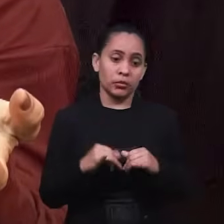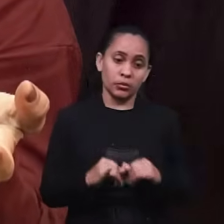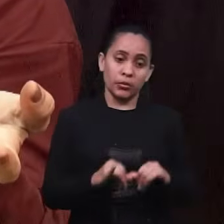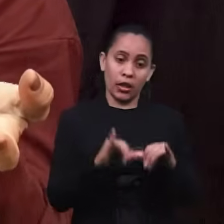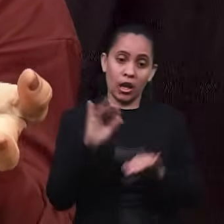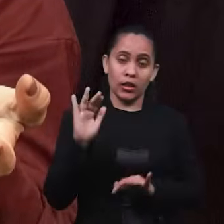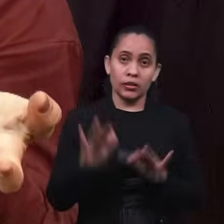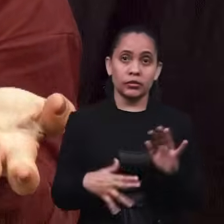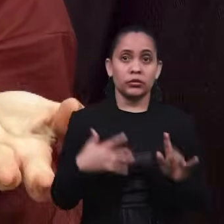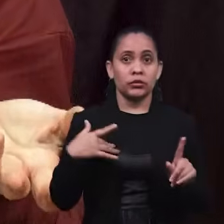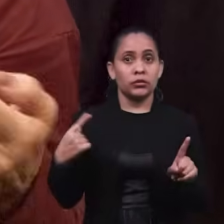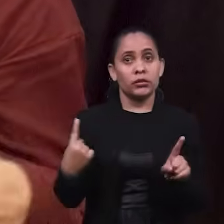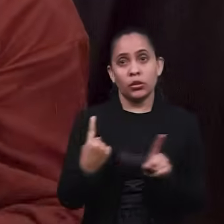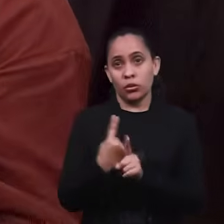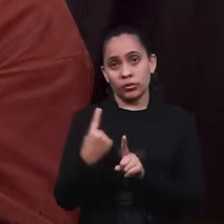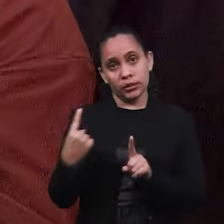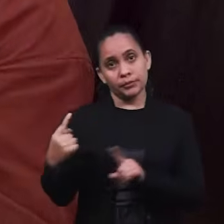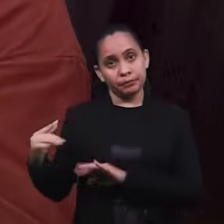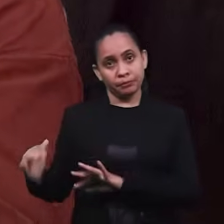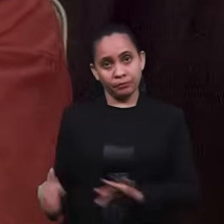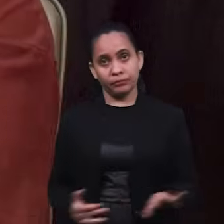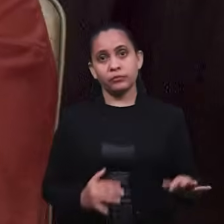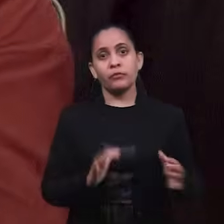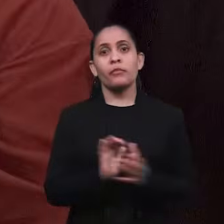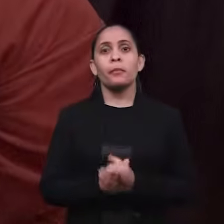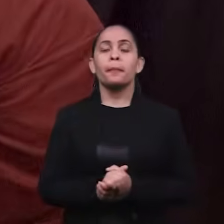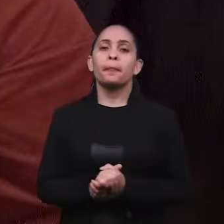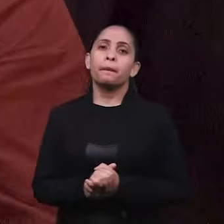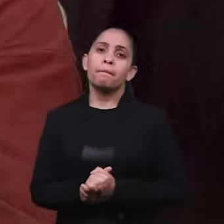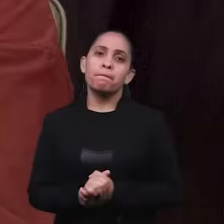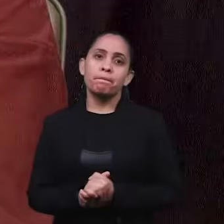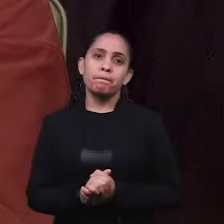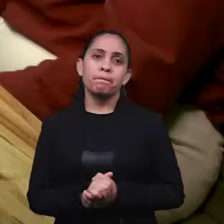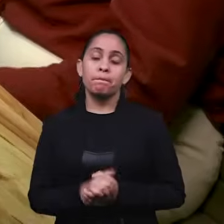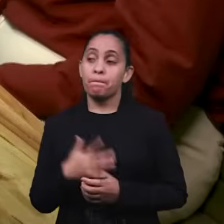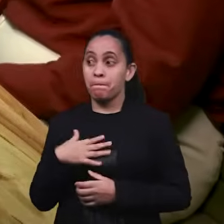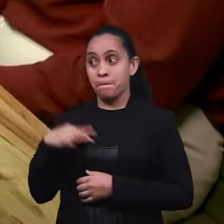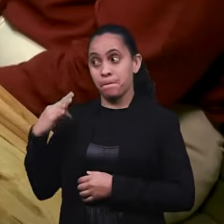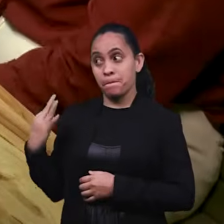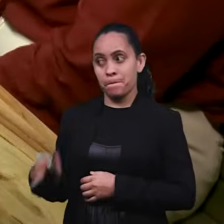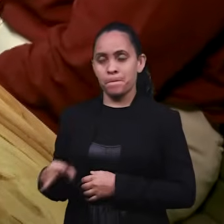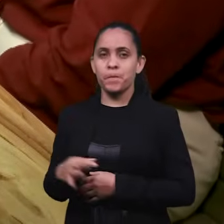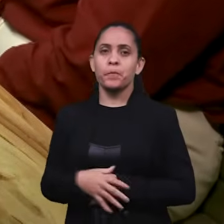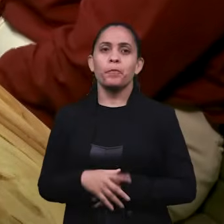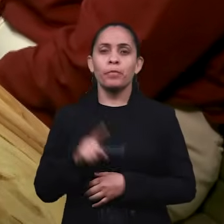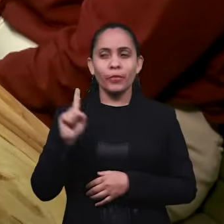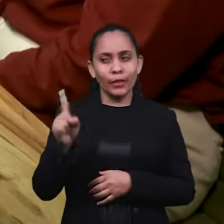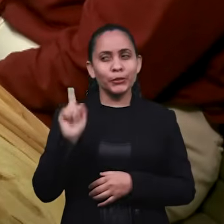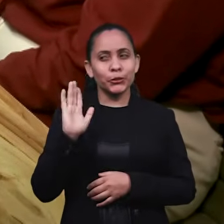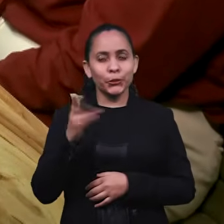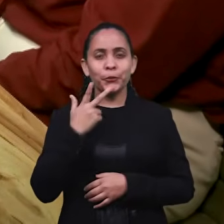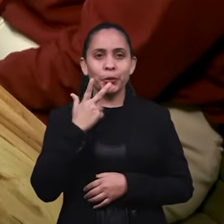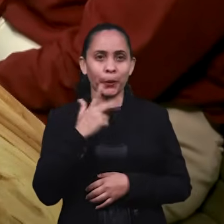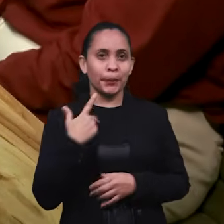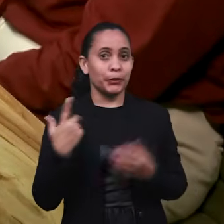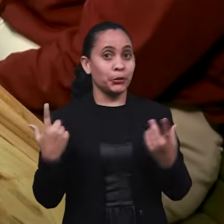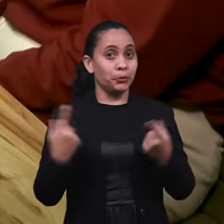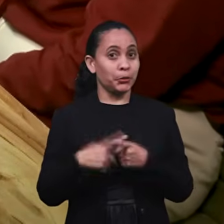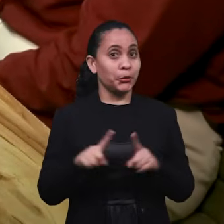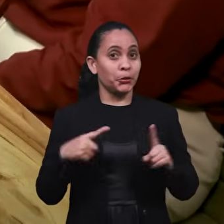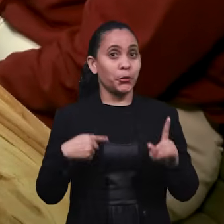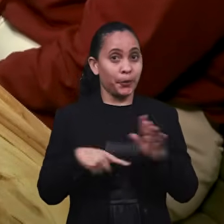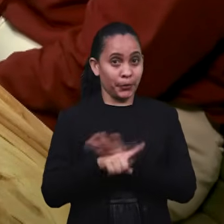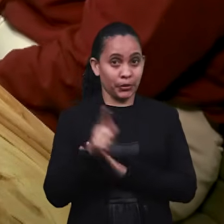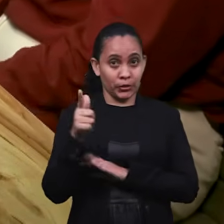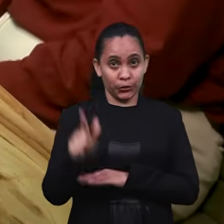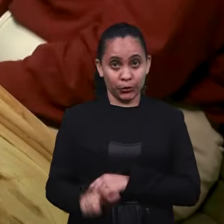supermercado. Sim. Você já tem a kombucha, né? Em supermercado. Exatamente. E você já até falou, mas eu vou te perguntar de